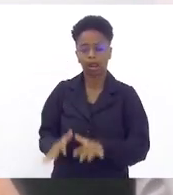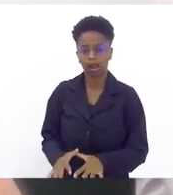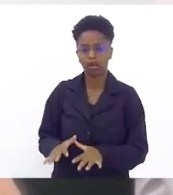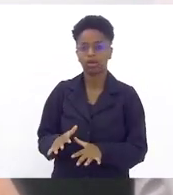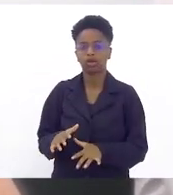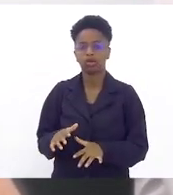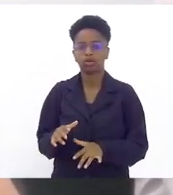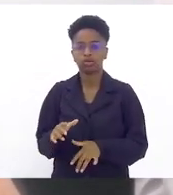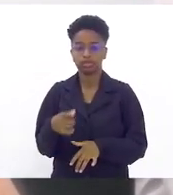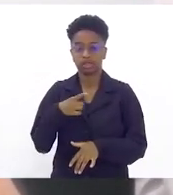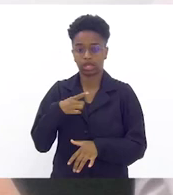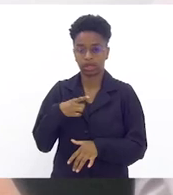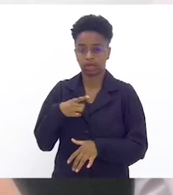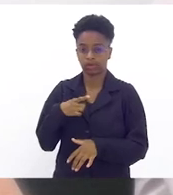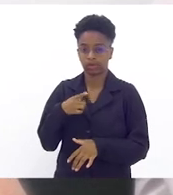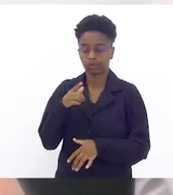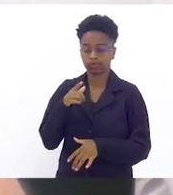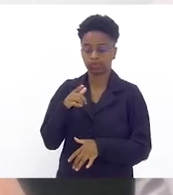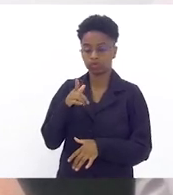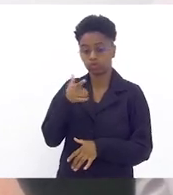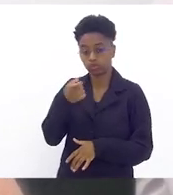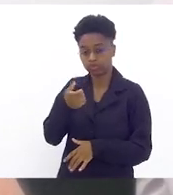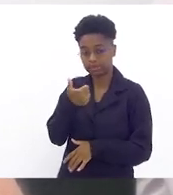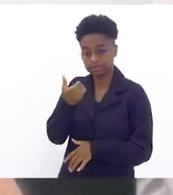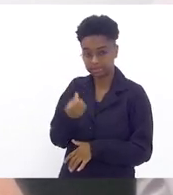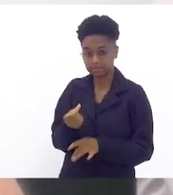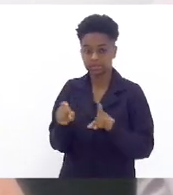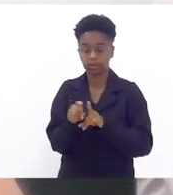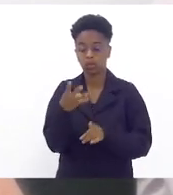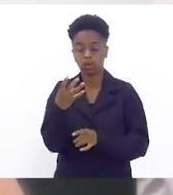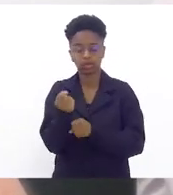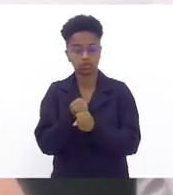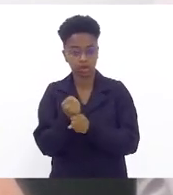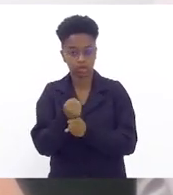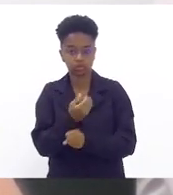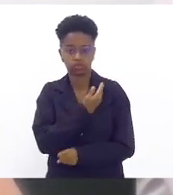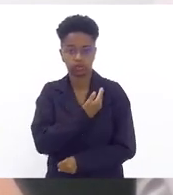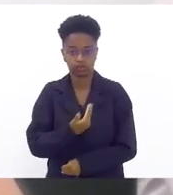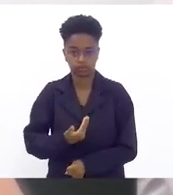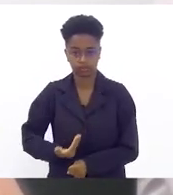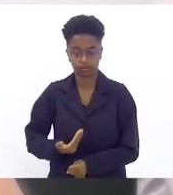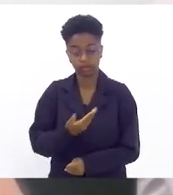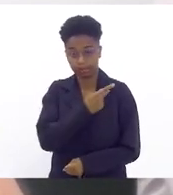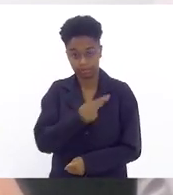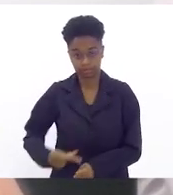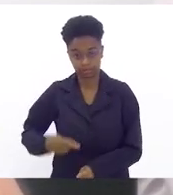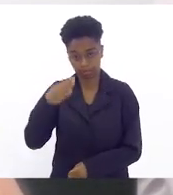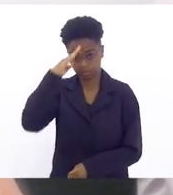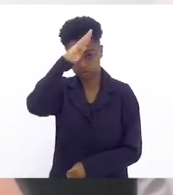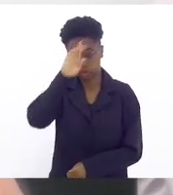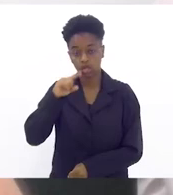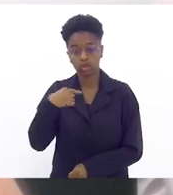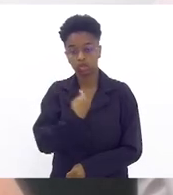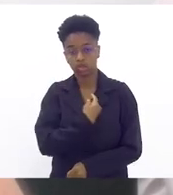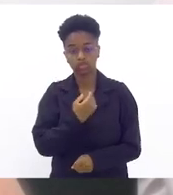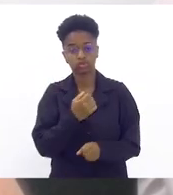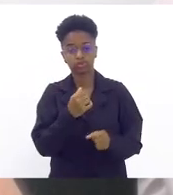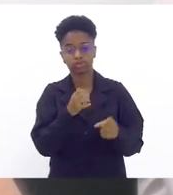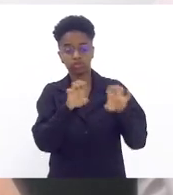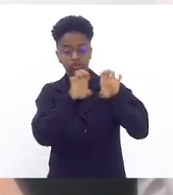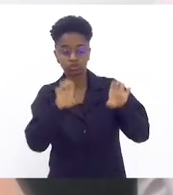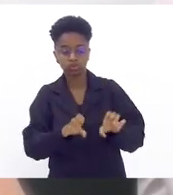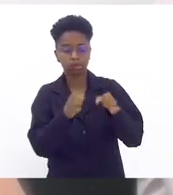entre o golpe de 2016 e os quatro anos de governo bolsonaro a situação da nossa estrutura predial só deteriorou ainda